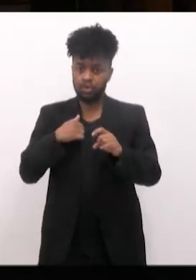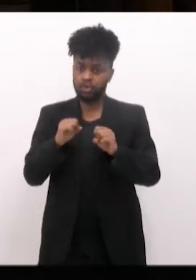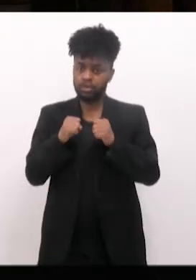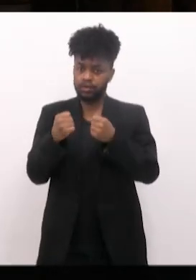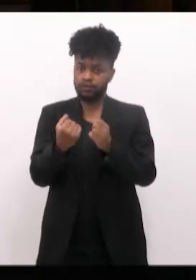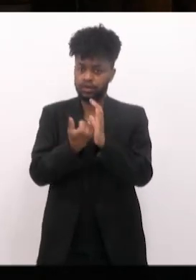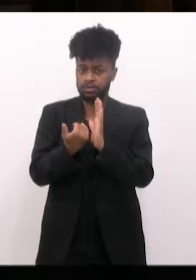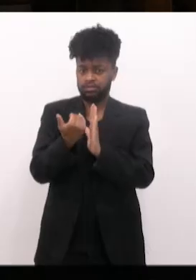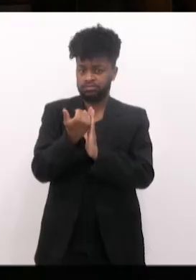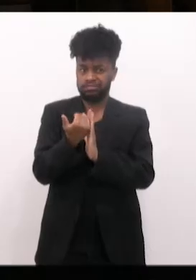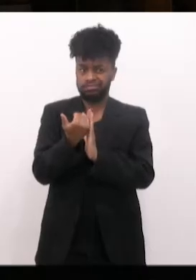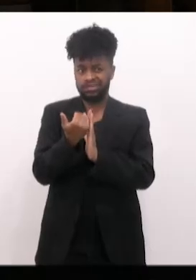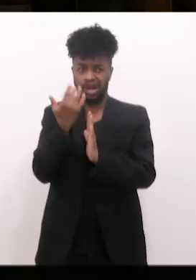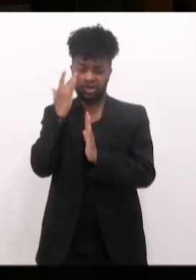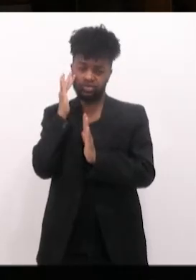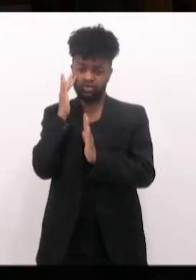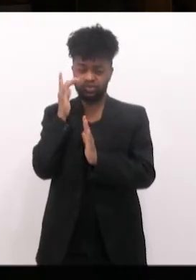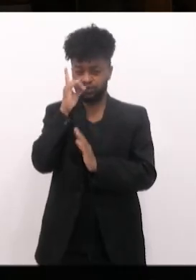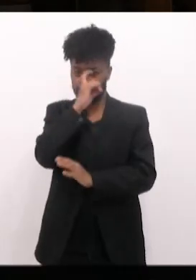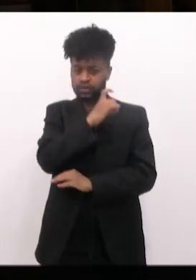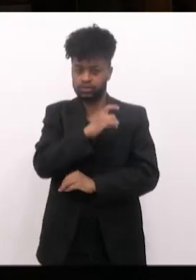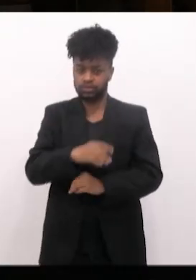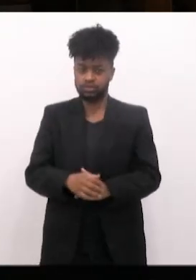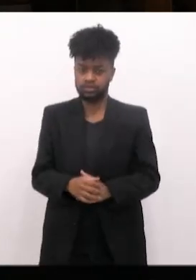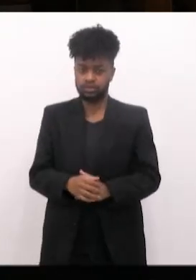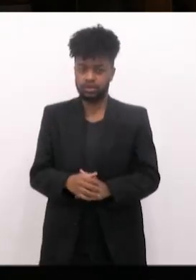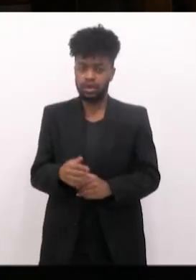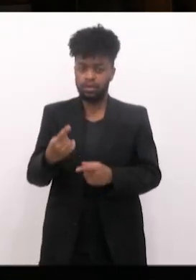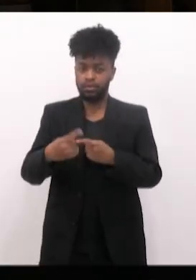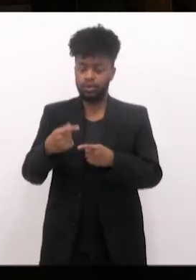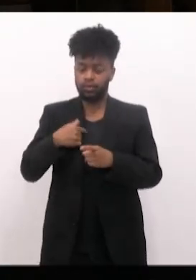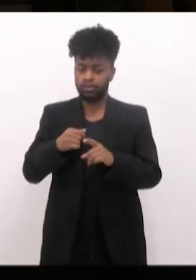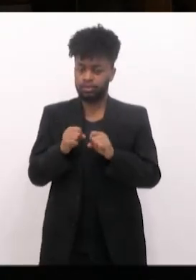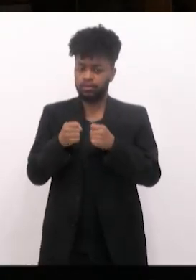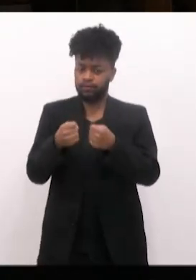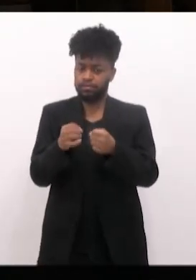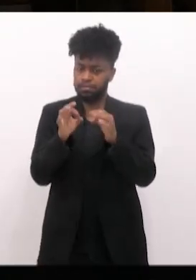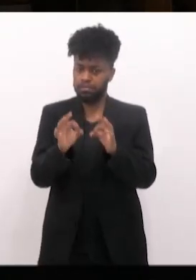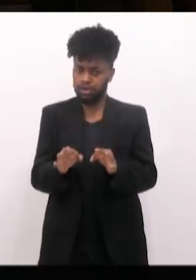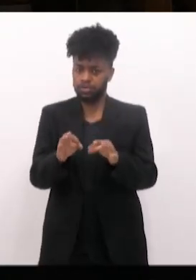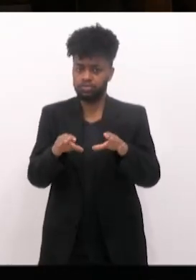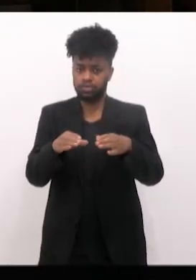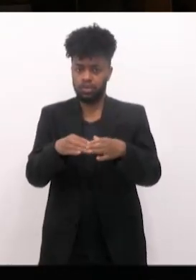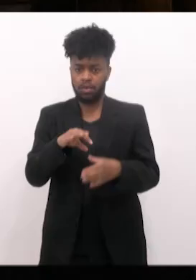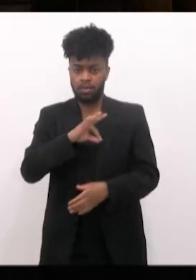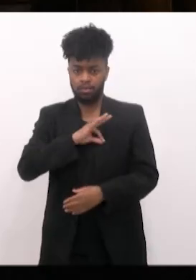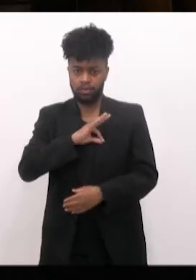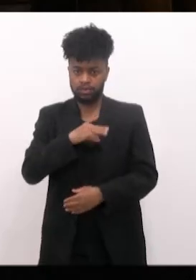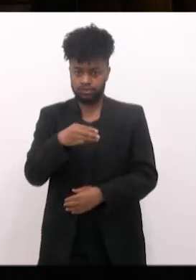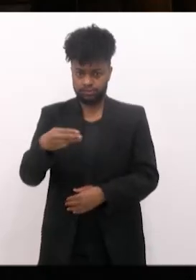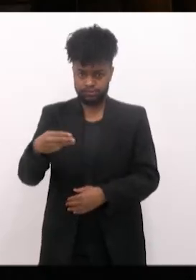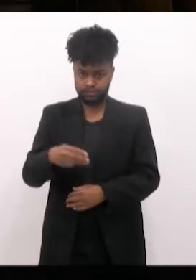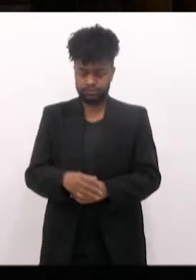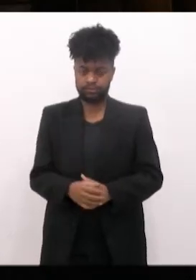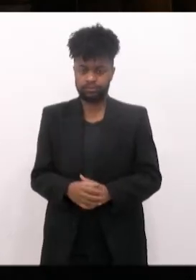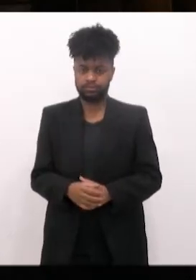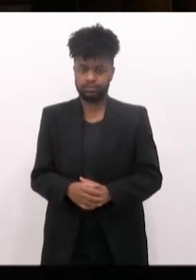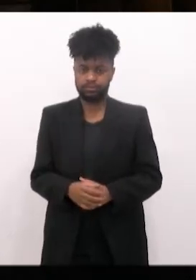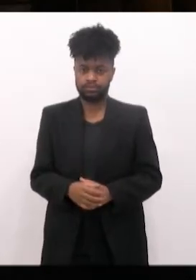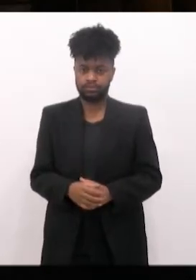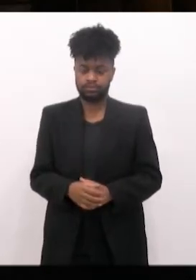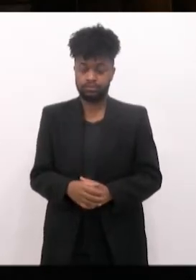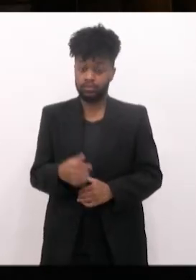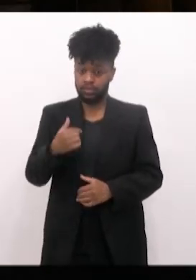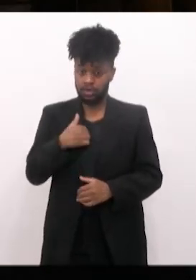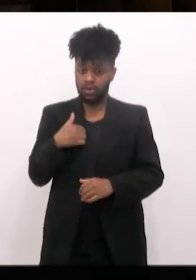eu acho difícil que defenda tanto a minha corporação, Polícia Militar, a qual eu